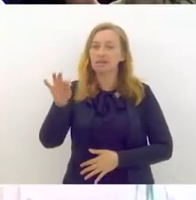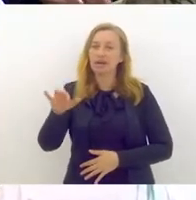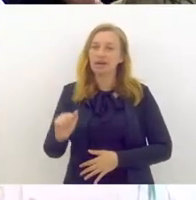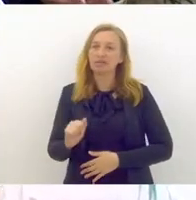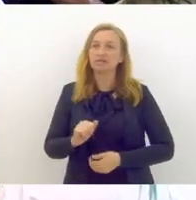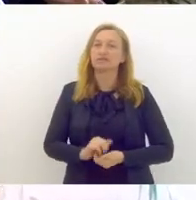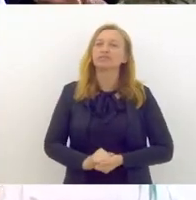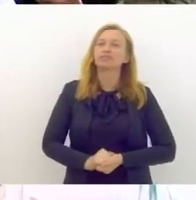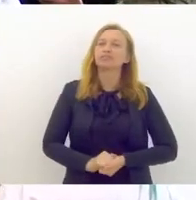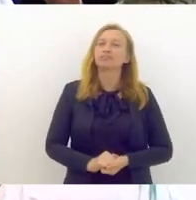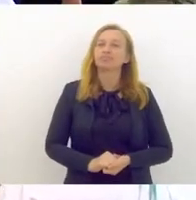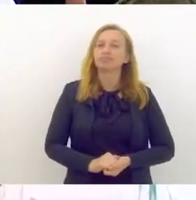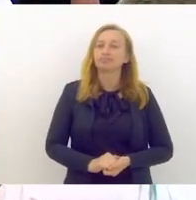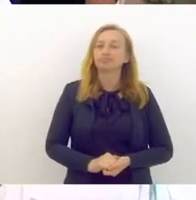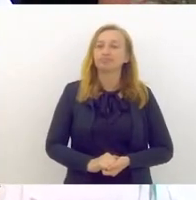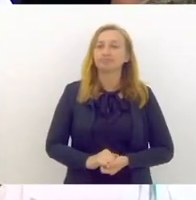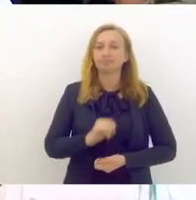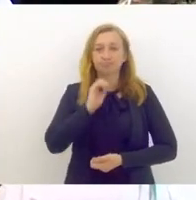Obrigado, Renata.